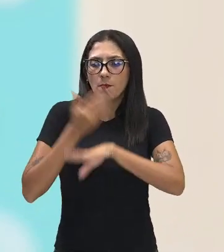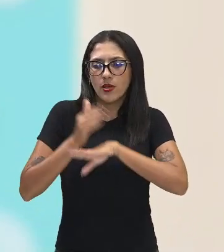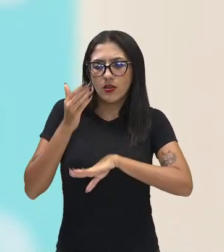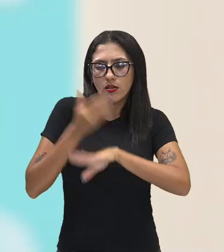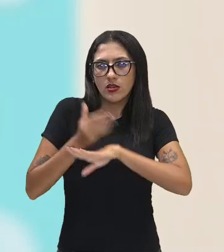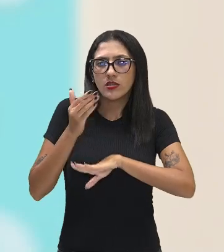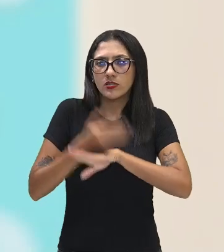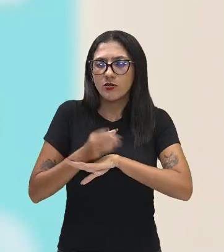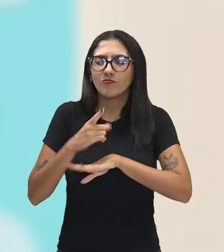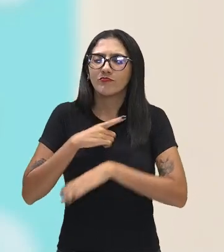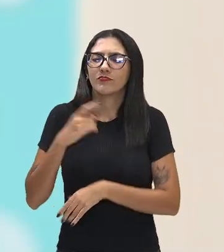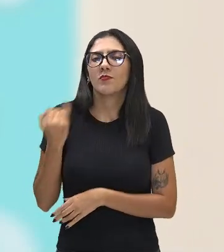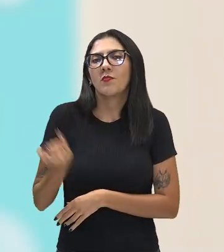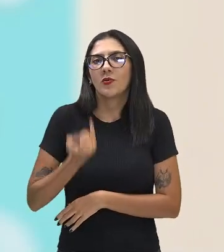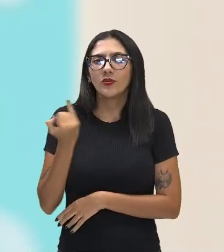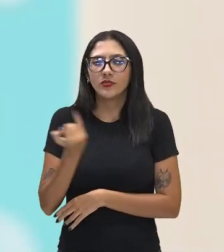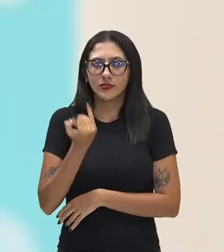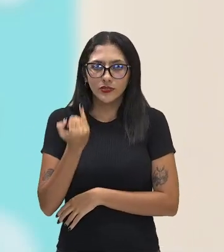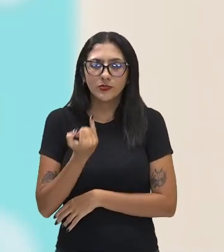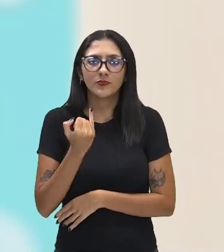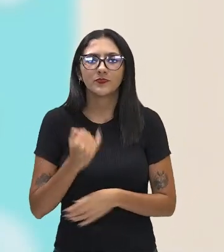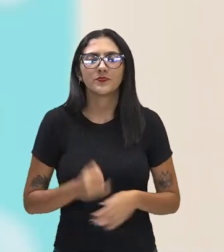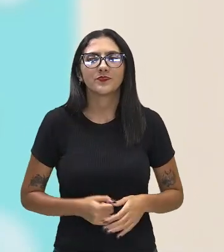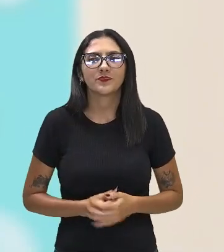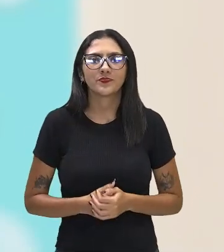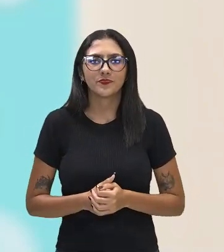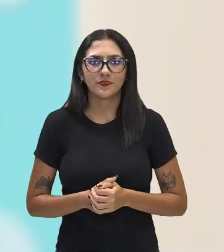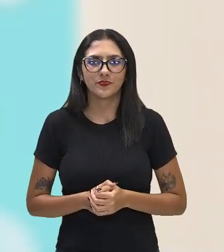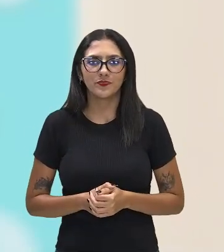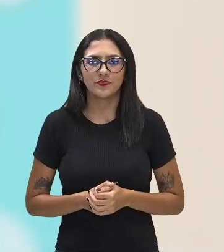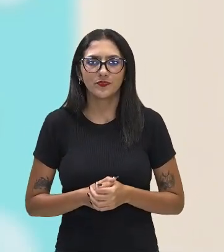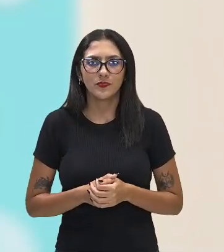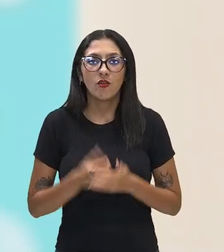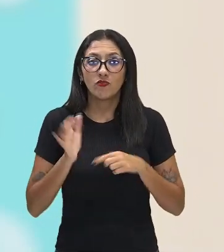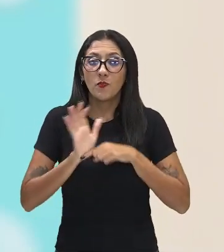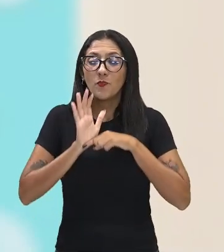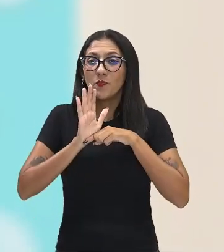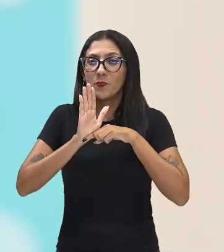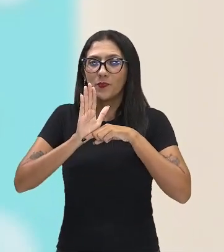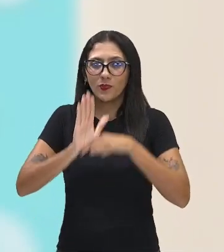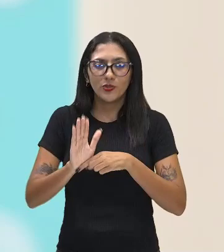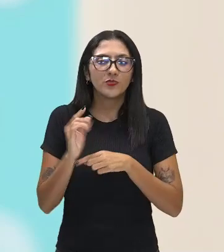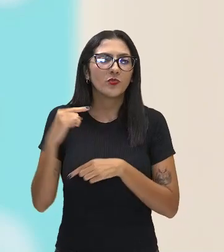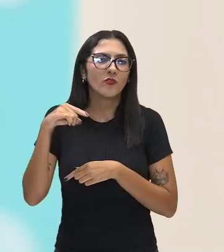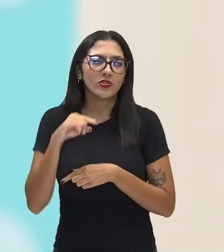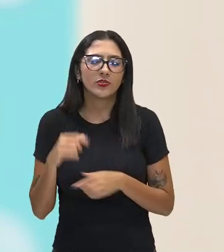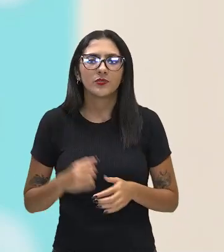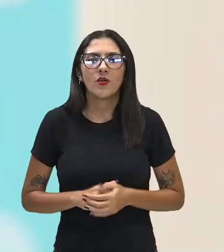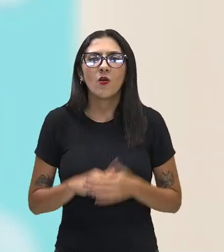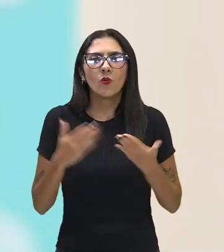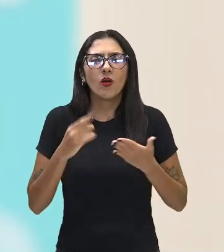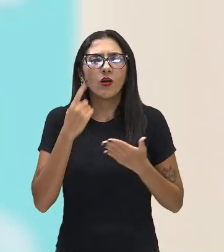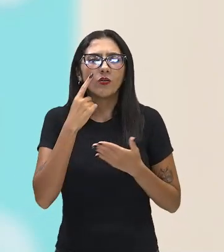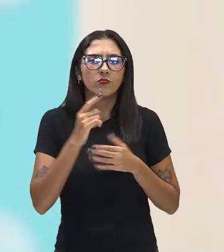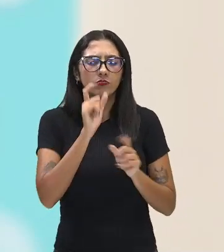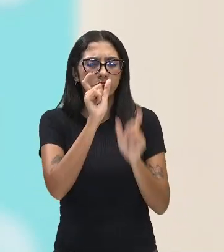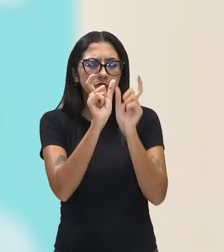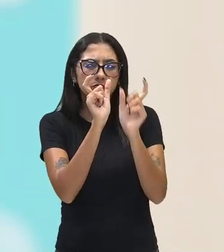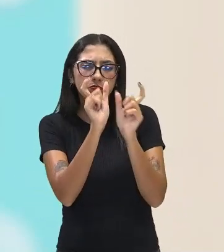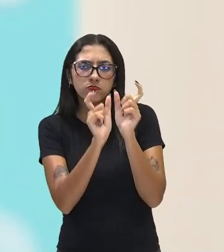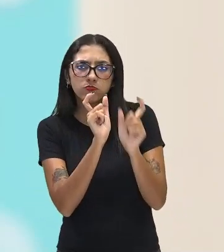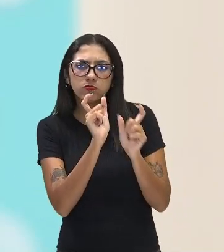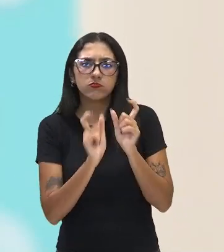é muito importante. Então, a gente vai, né? Eu vou mostrando para vocês quais são as partes